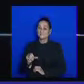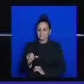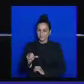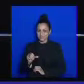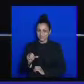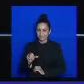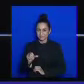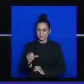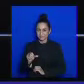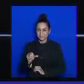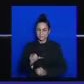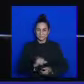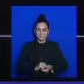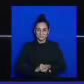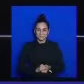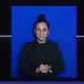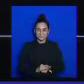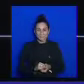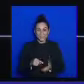5.729.